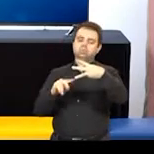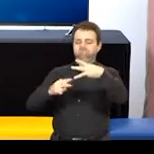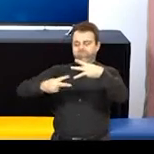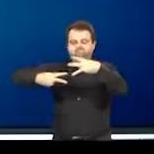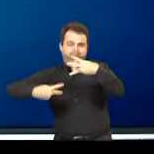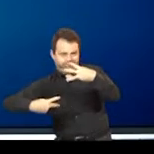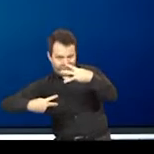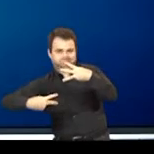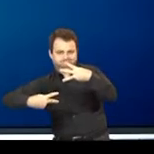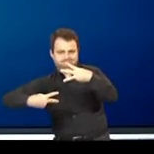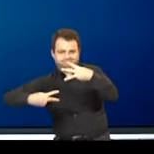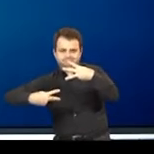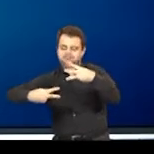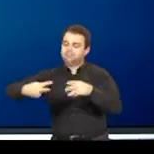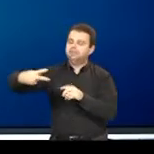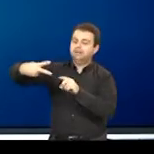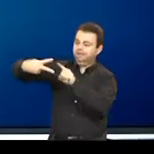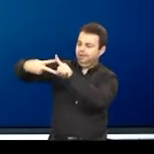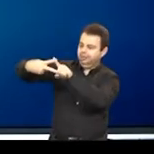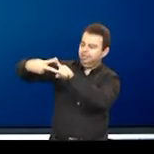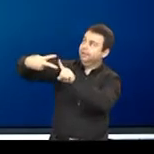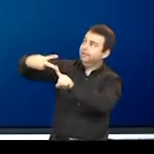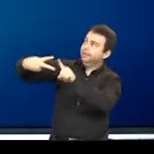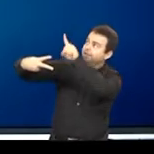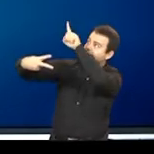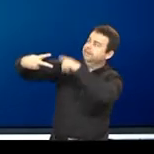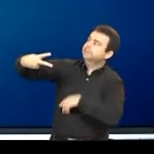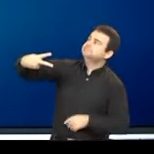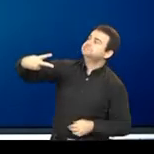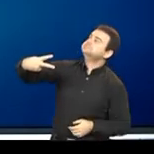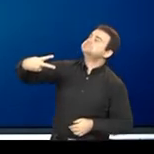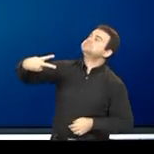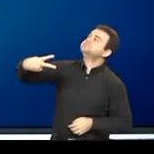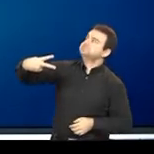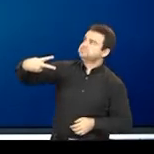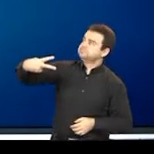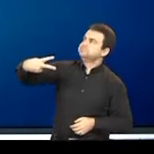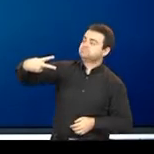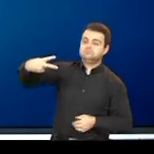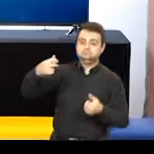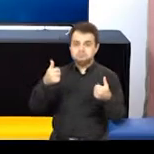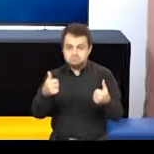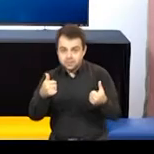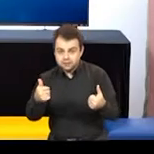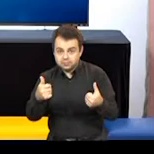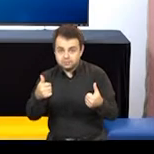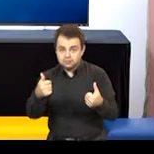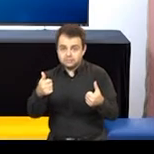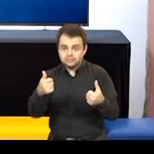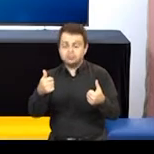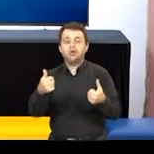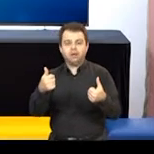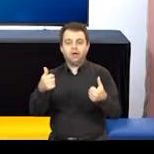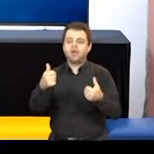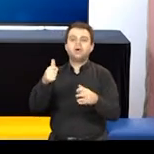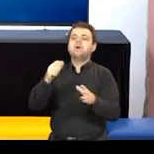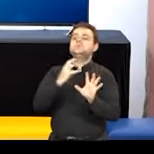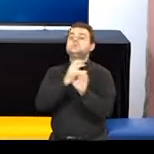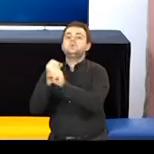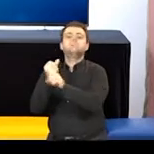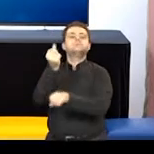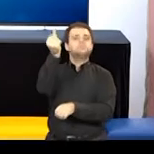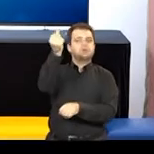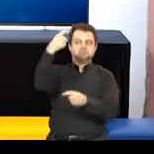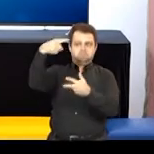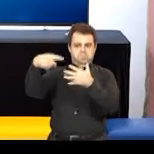que é o futuro do presente e o futuro do pretérito. Tudo bem? São esses os 6 tempos. Vocês vão